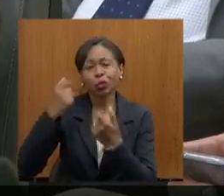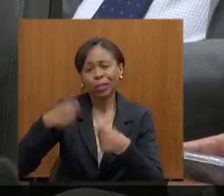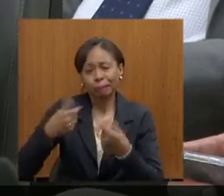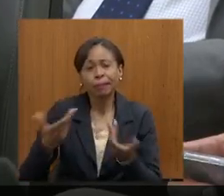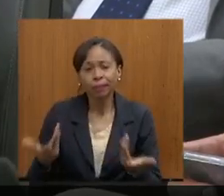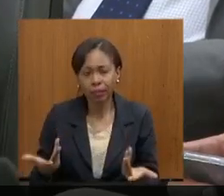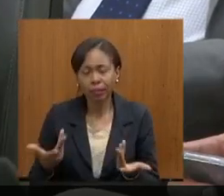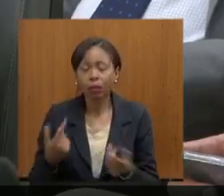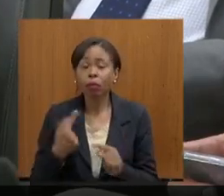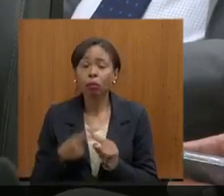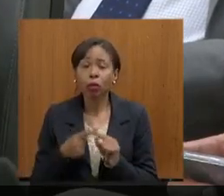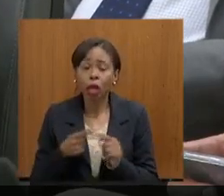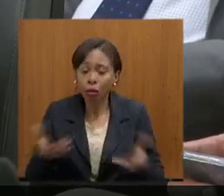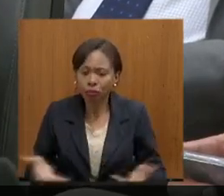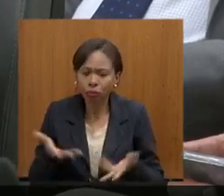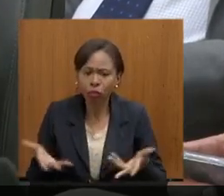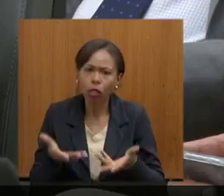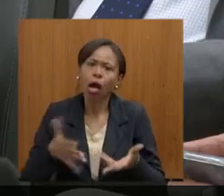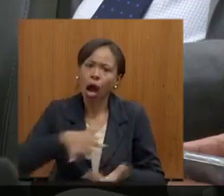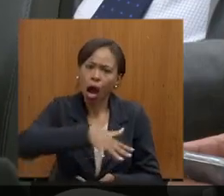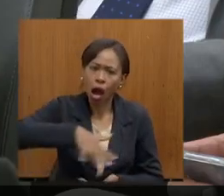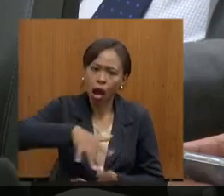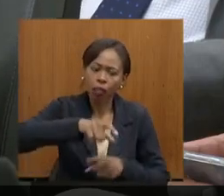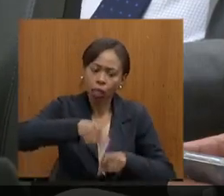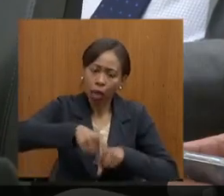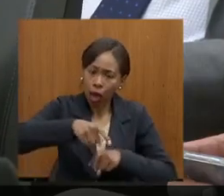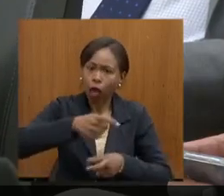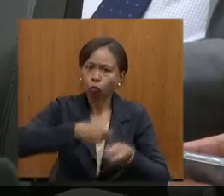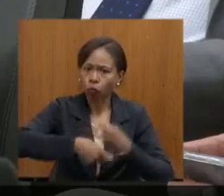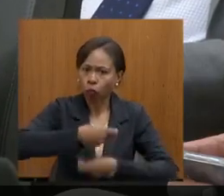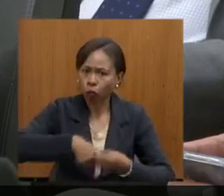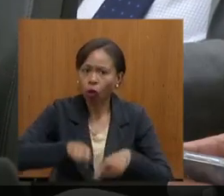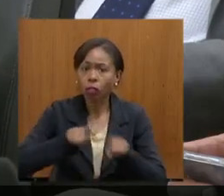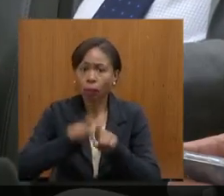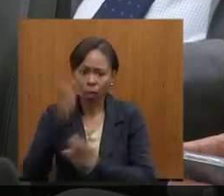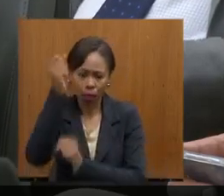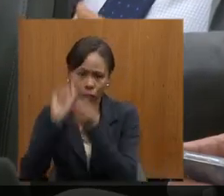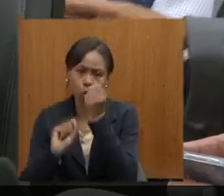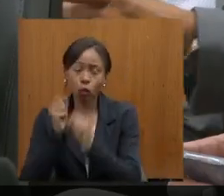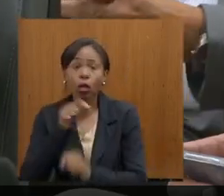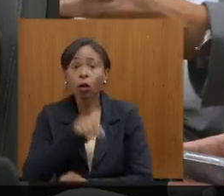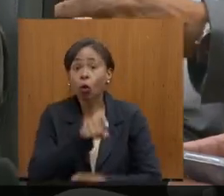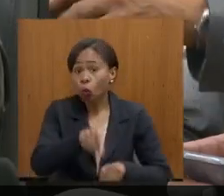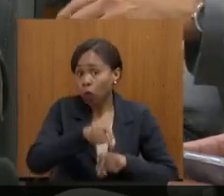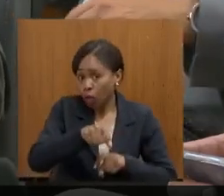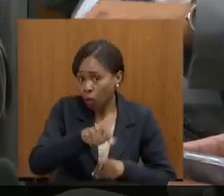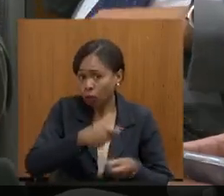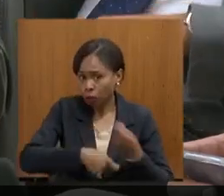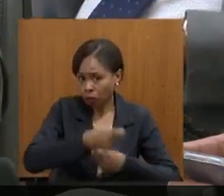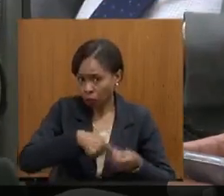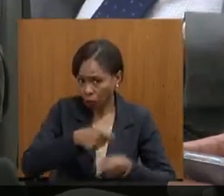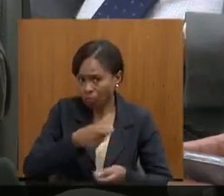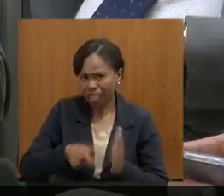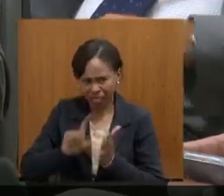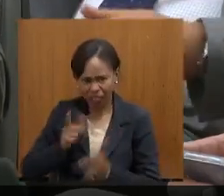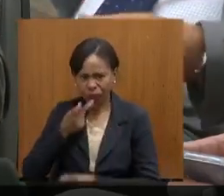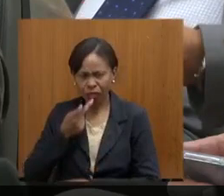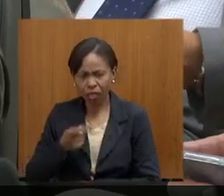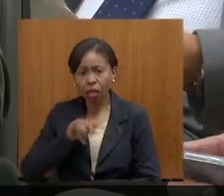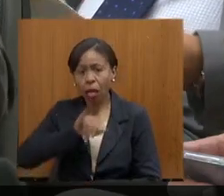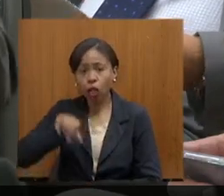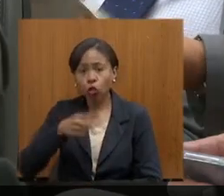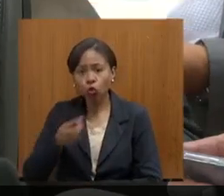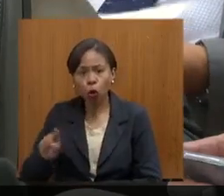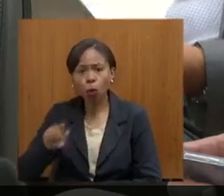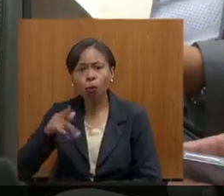estimular o agronegócio e estimular a indústria e no caso do agronegócio como eu comentei né a Fundação